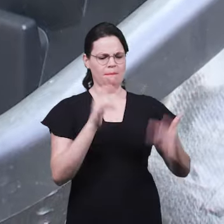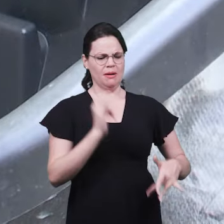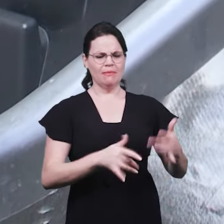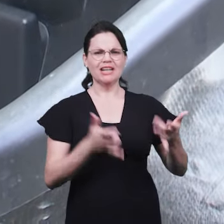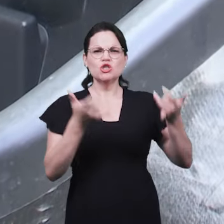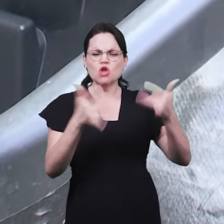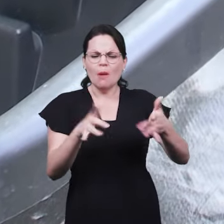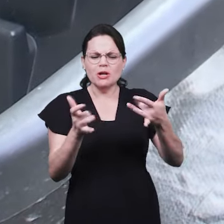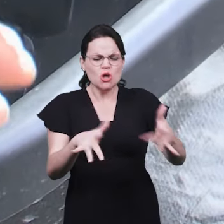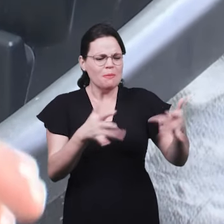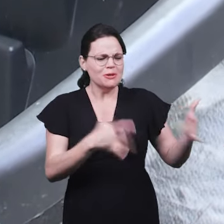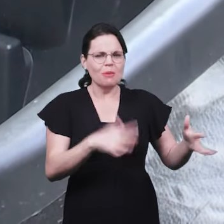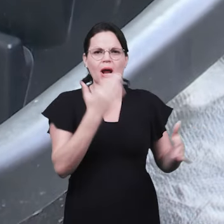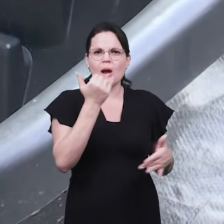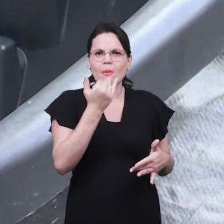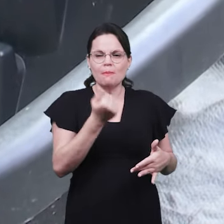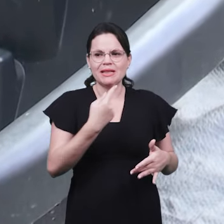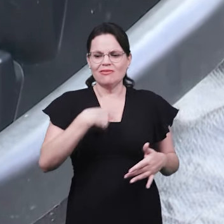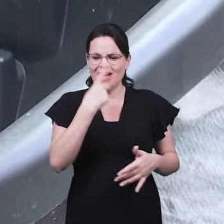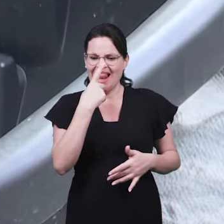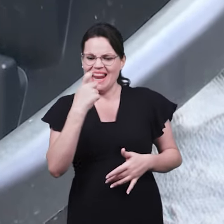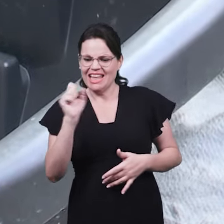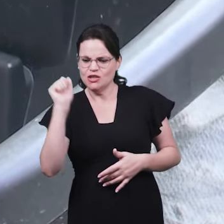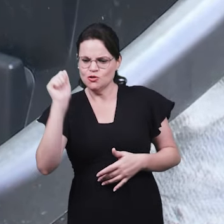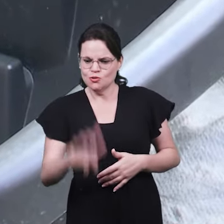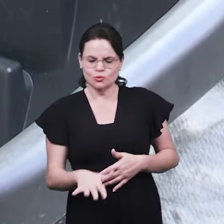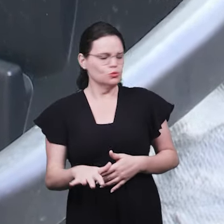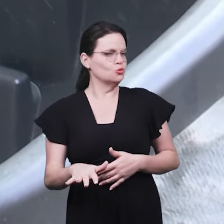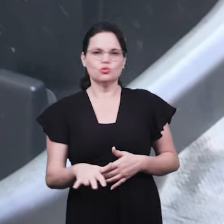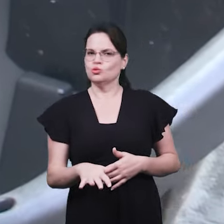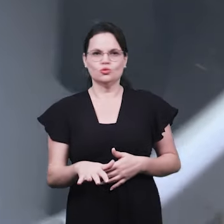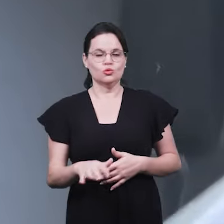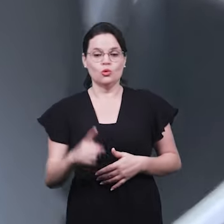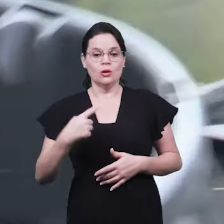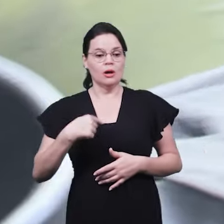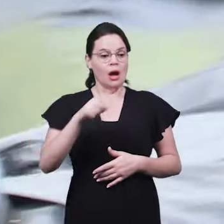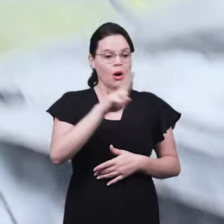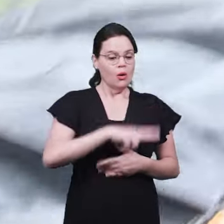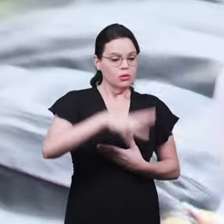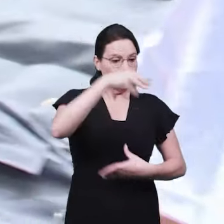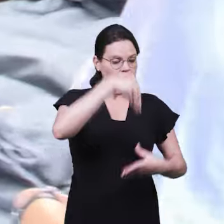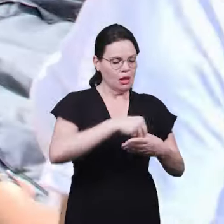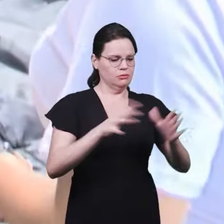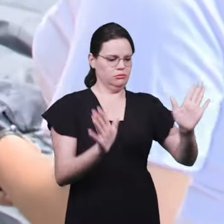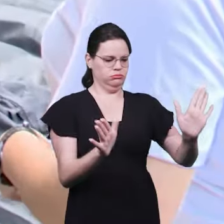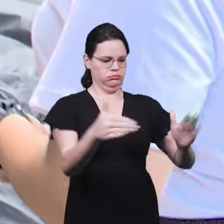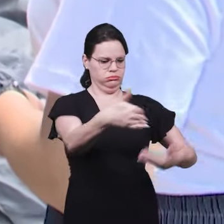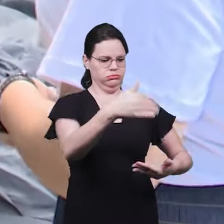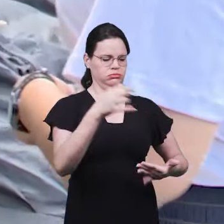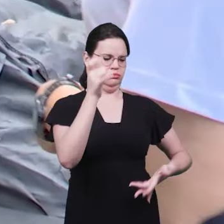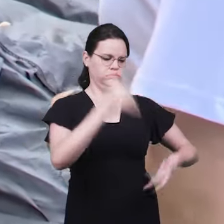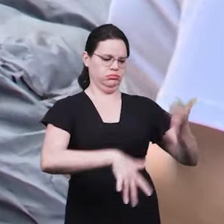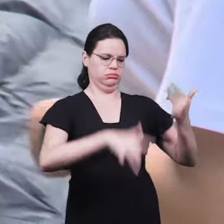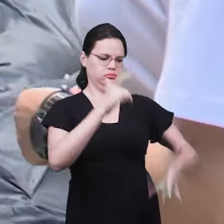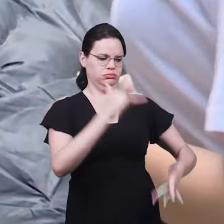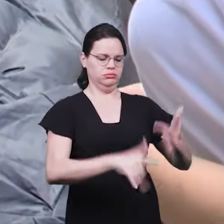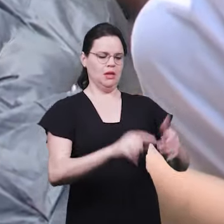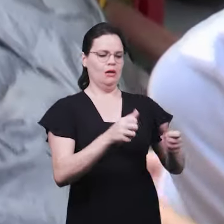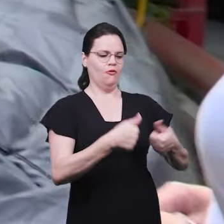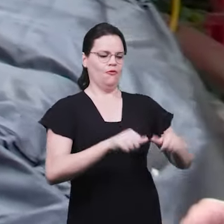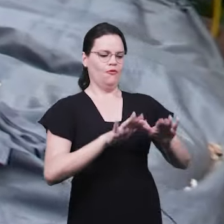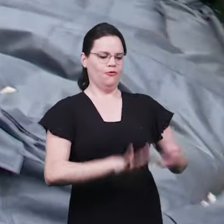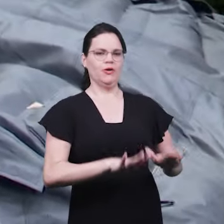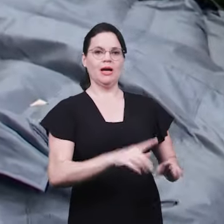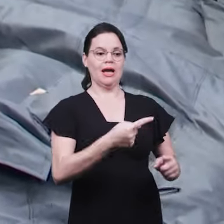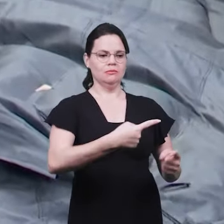alimentos, ao invés de ser enviado para algum aterro, alguma coisa desse tipo, é depositado ali para que possa gerar